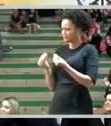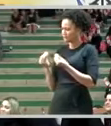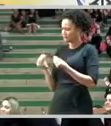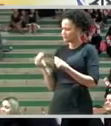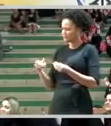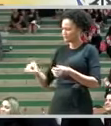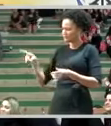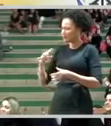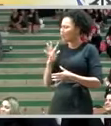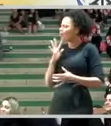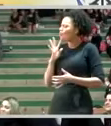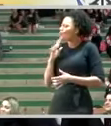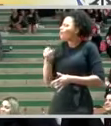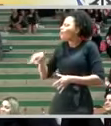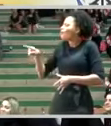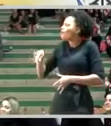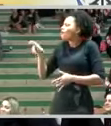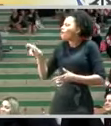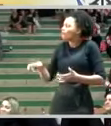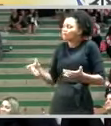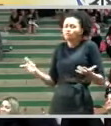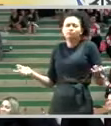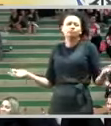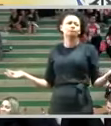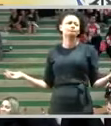senhor ficou conhecido?